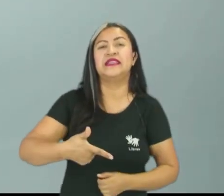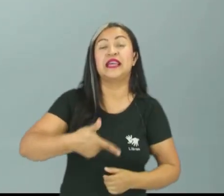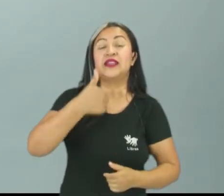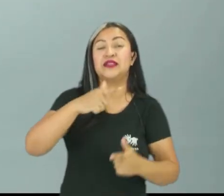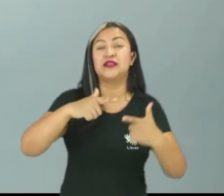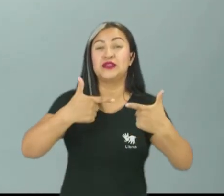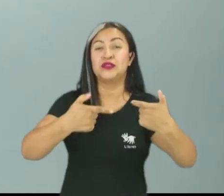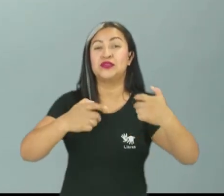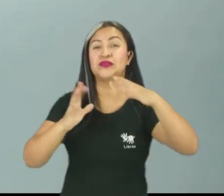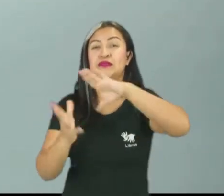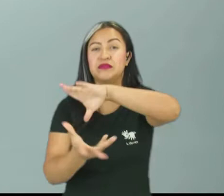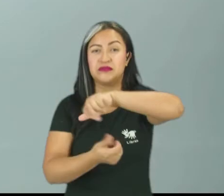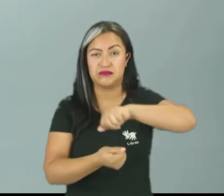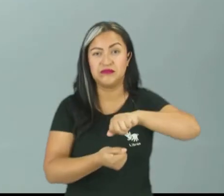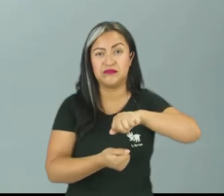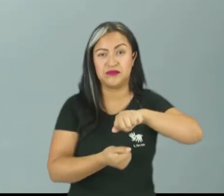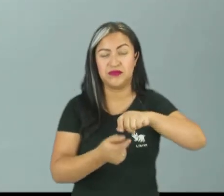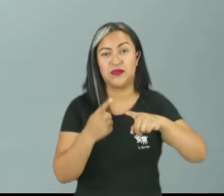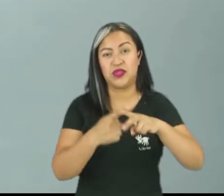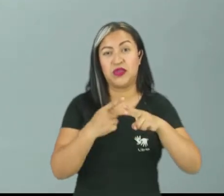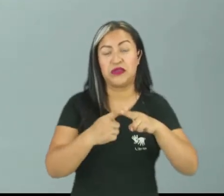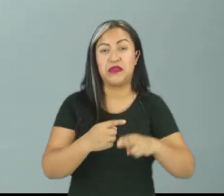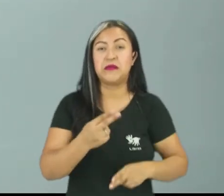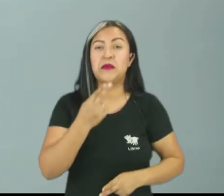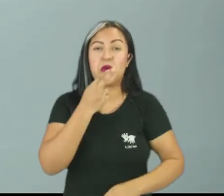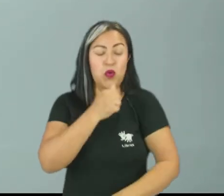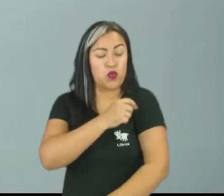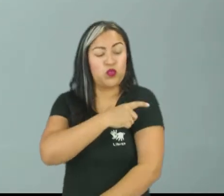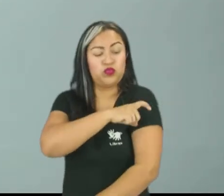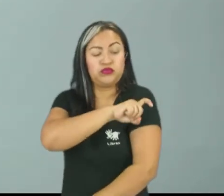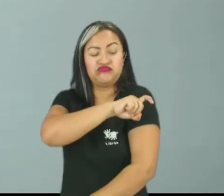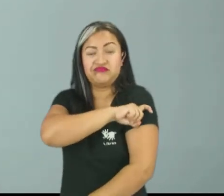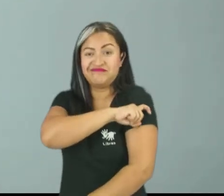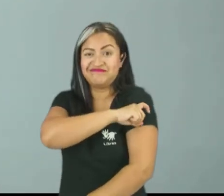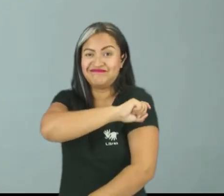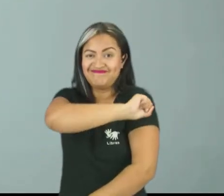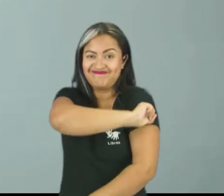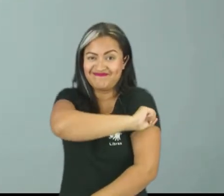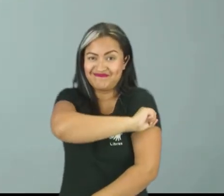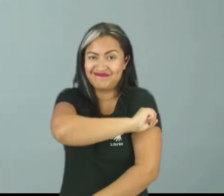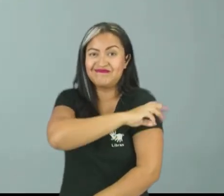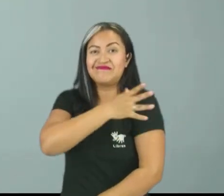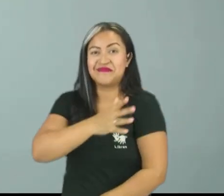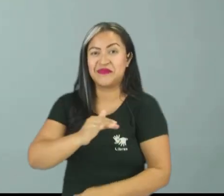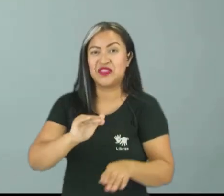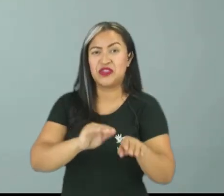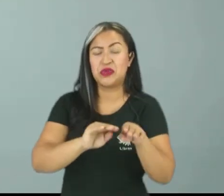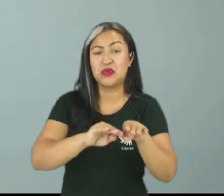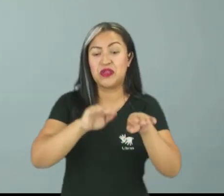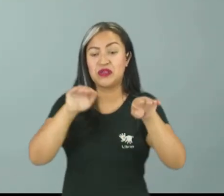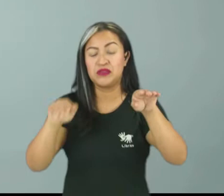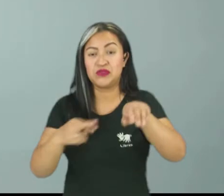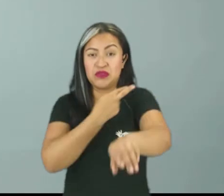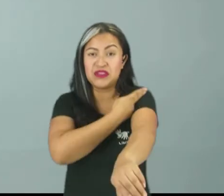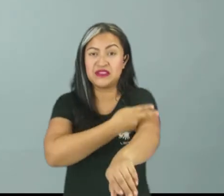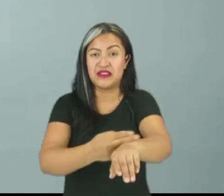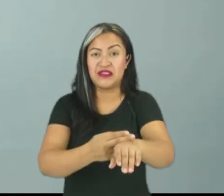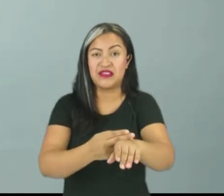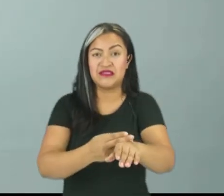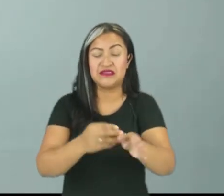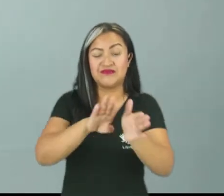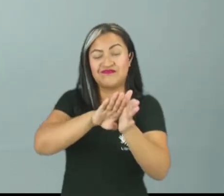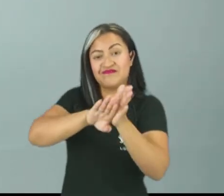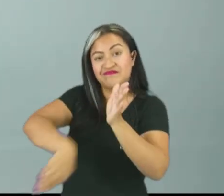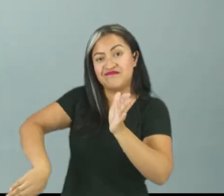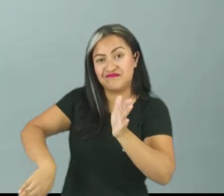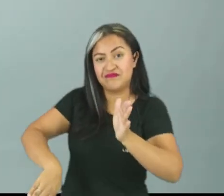vai ter aí a raça ariana, onde os nazistas eles vão aí tentar fazer com que as outras raças, né, sejam extintas,